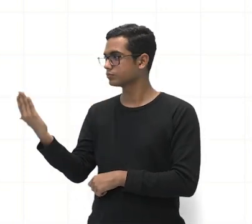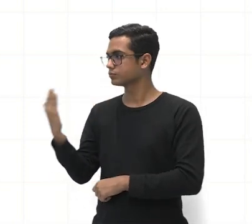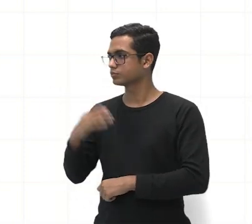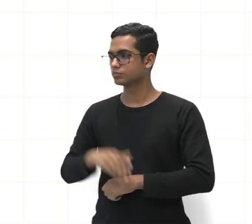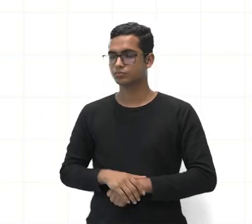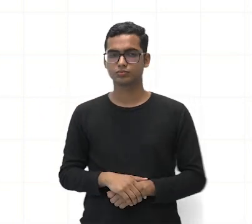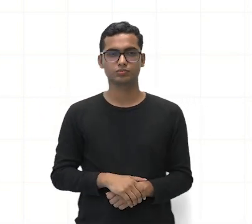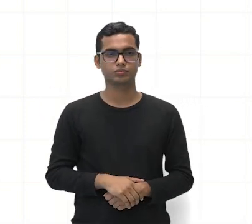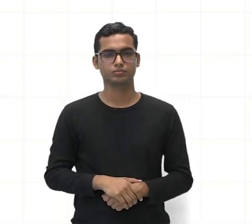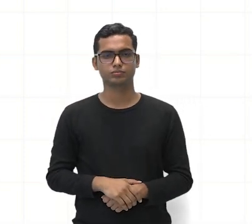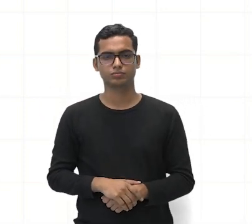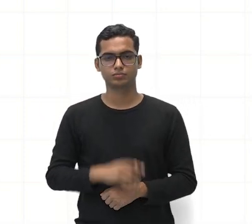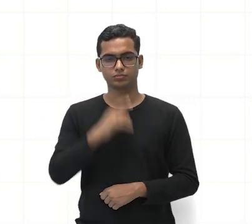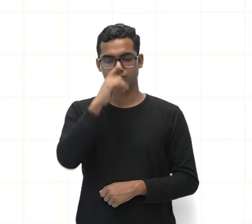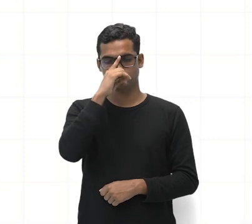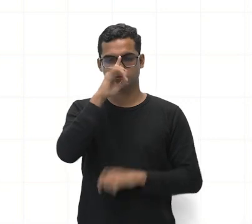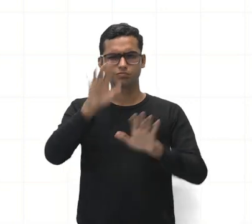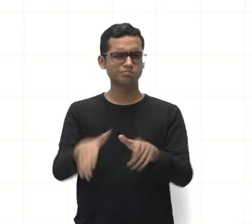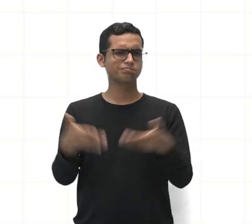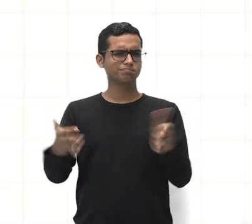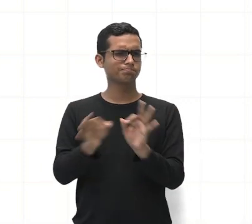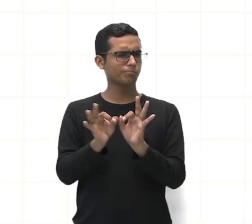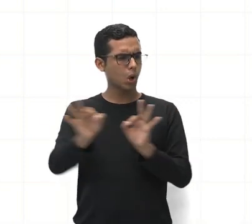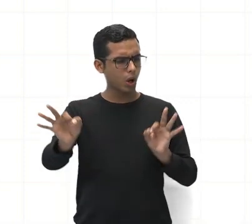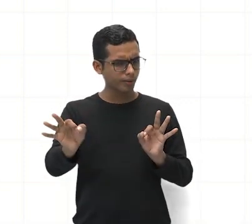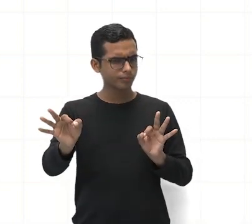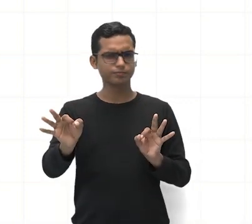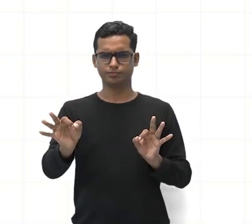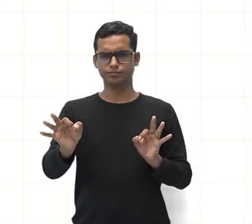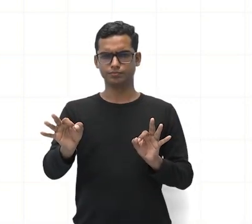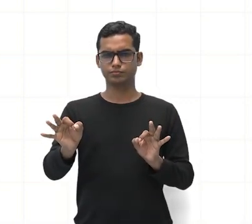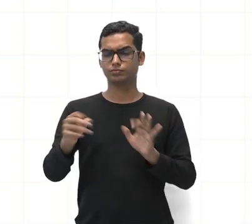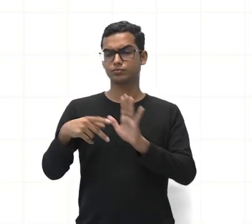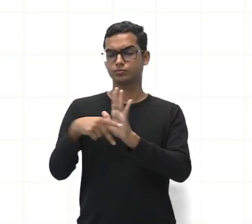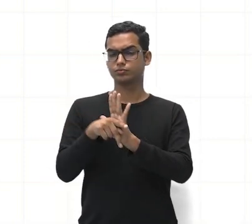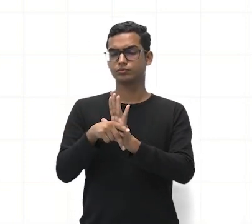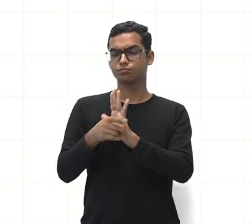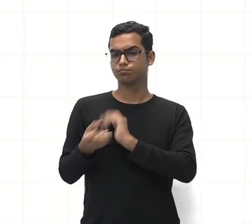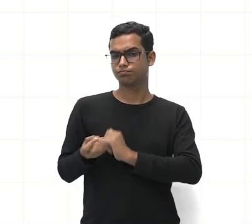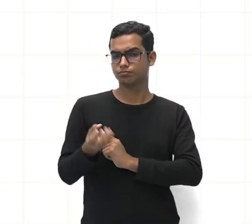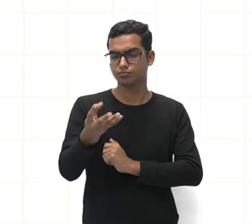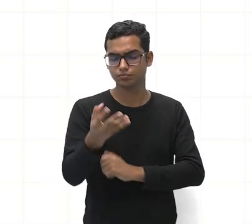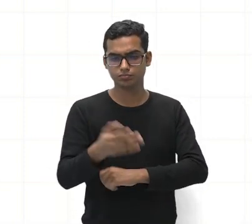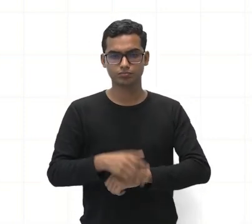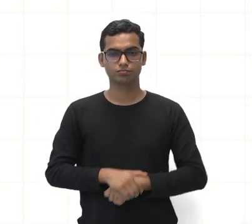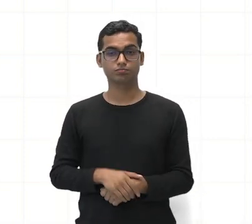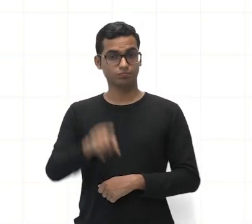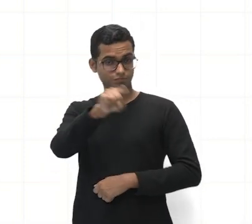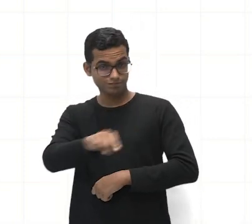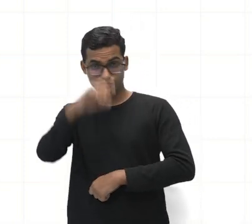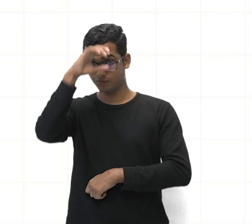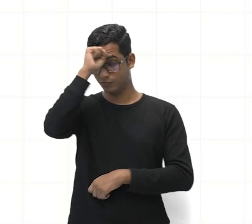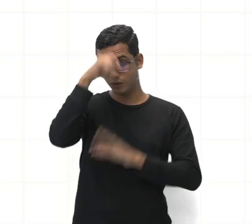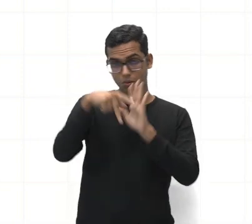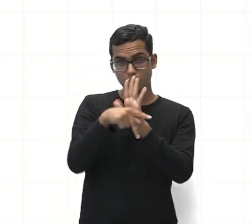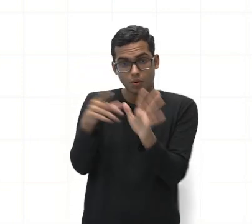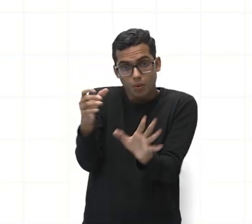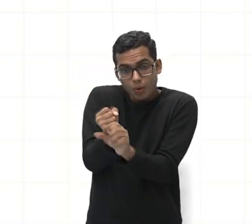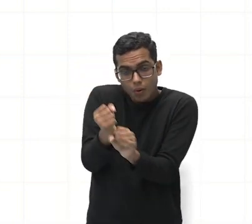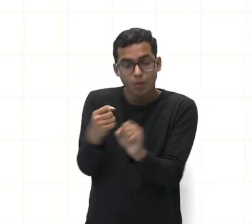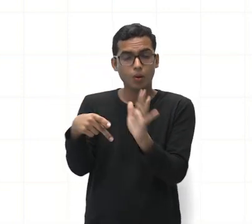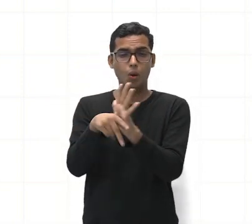0,52 anos-luz. Qual a distância total da jornada? Você aprendeu, né, que para calcular